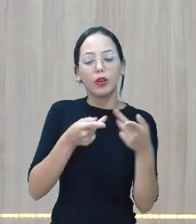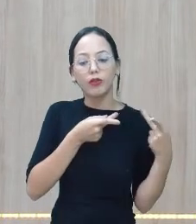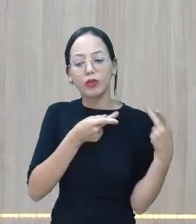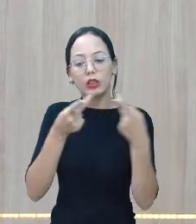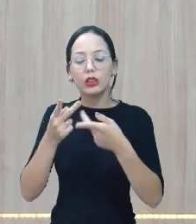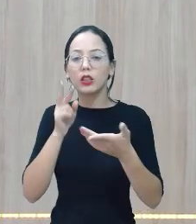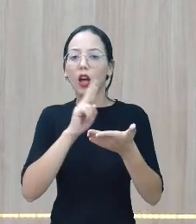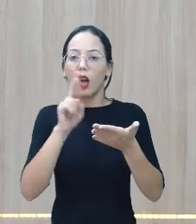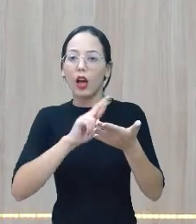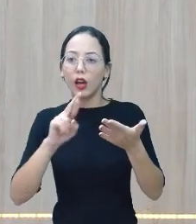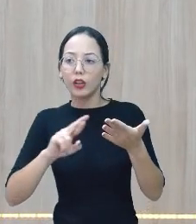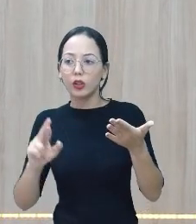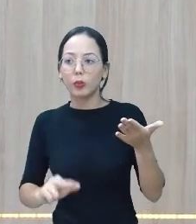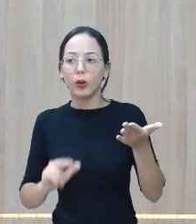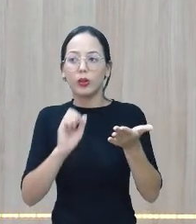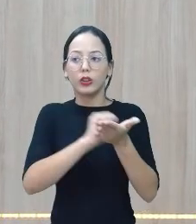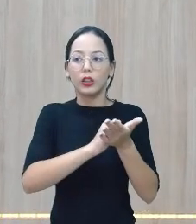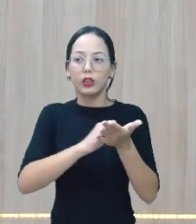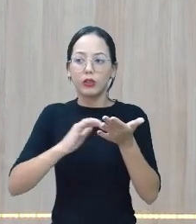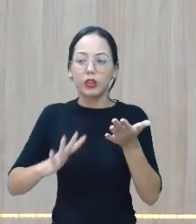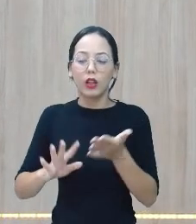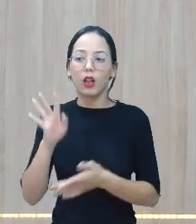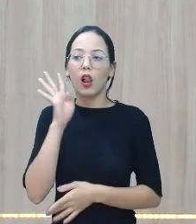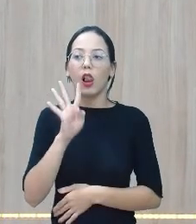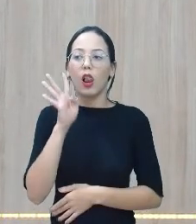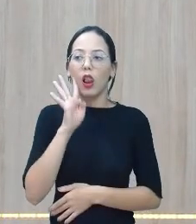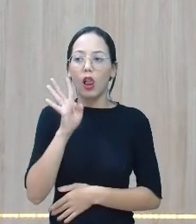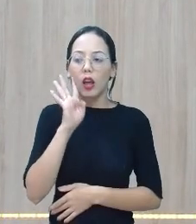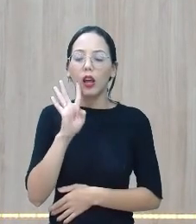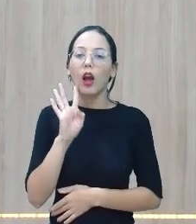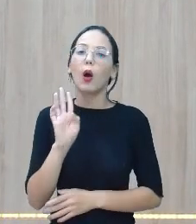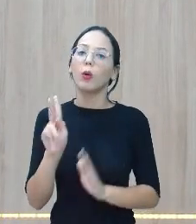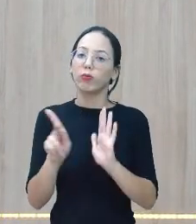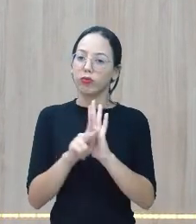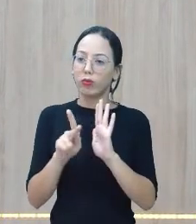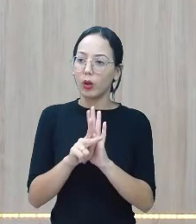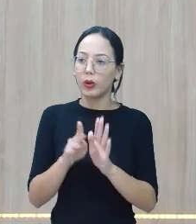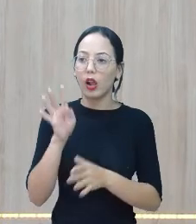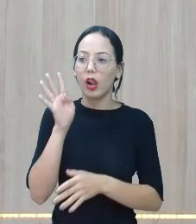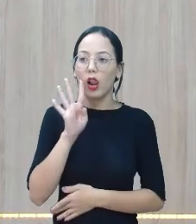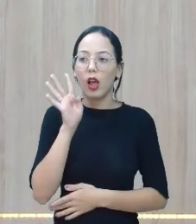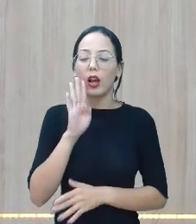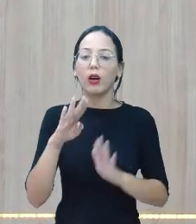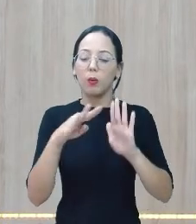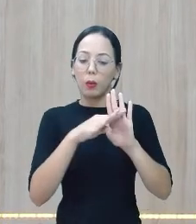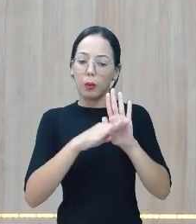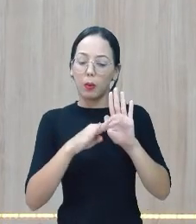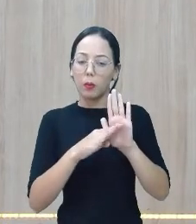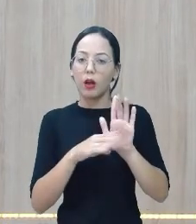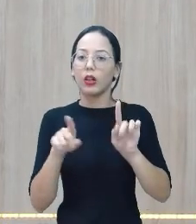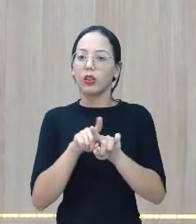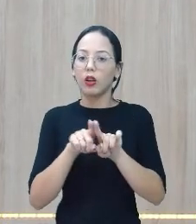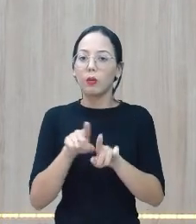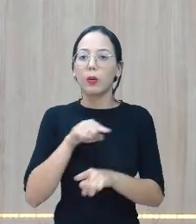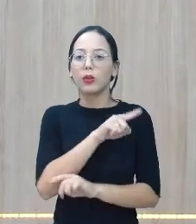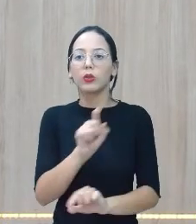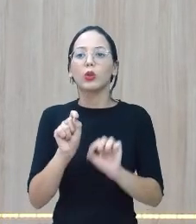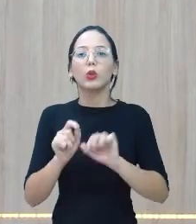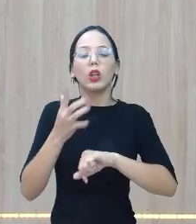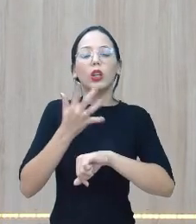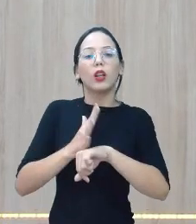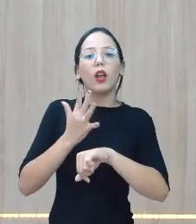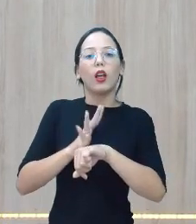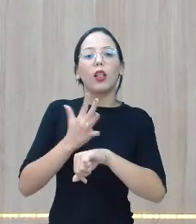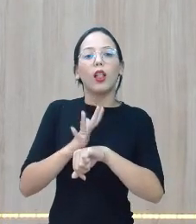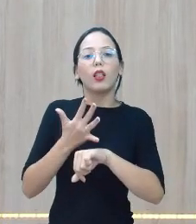e responde essa atividade, é massa, não é? Foi colocado aqui e está lá também na trilha para vocês